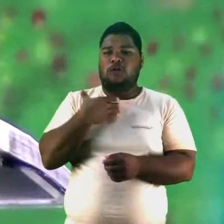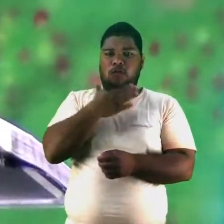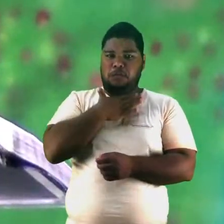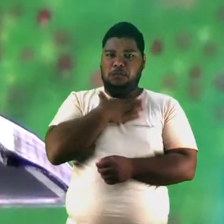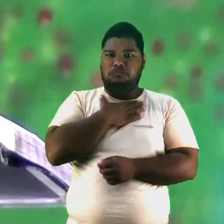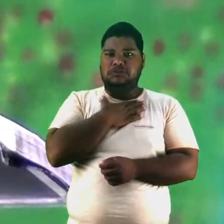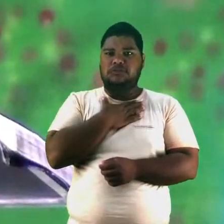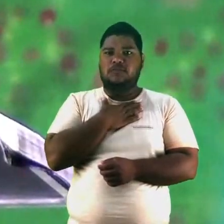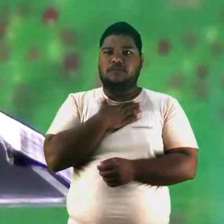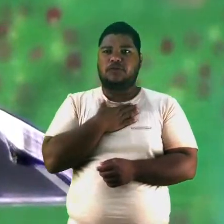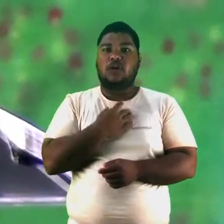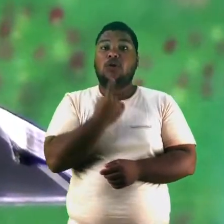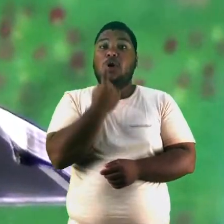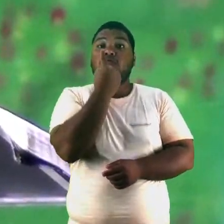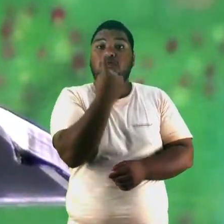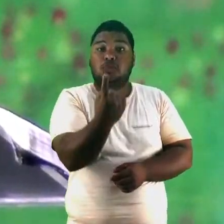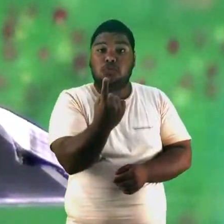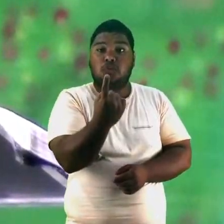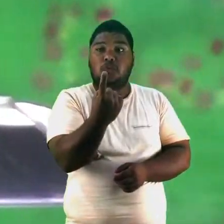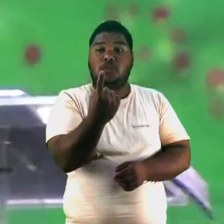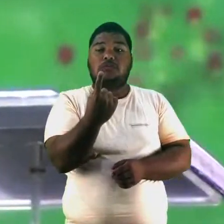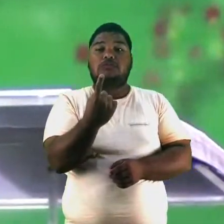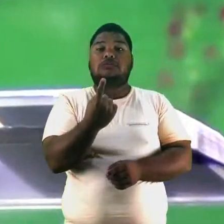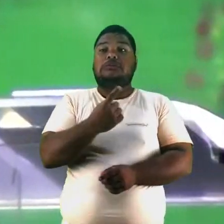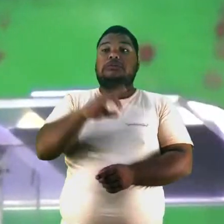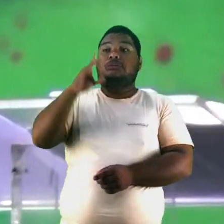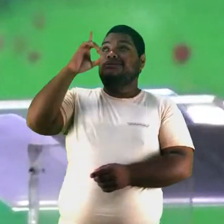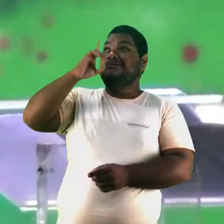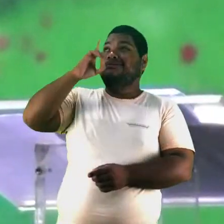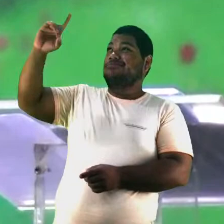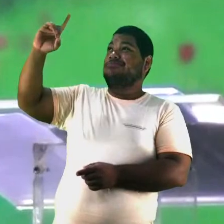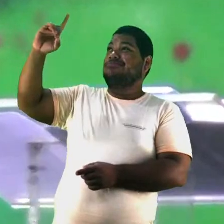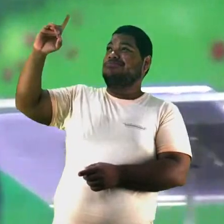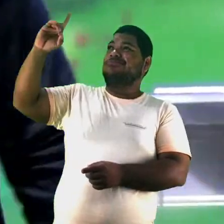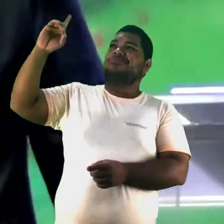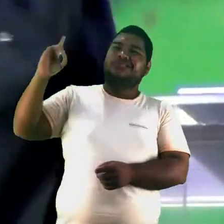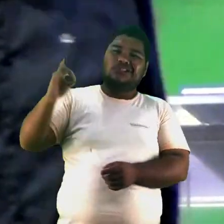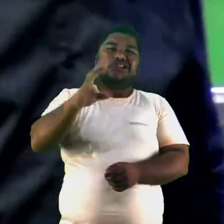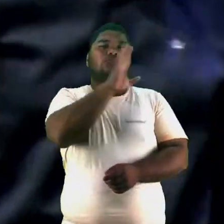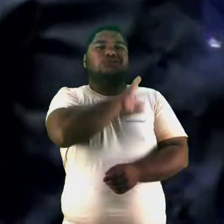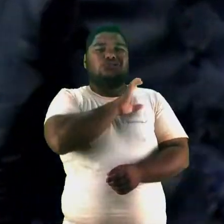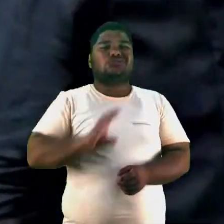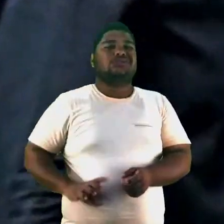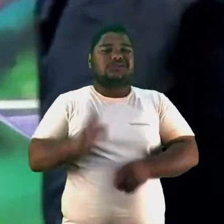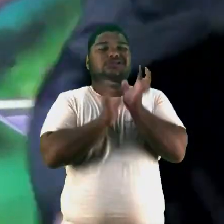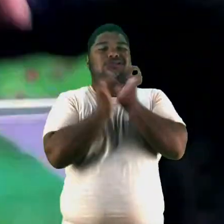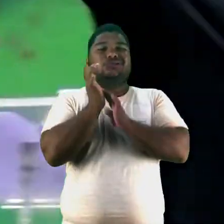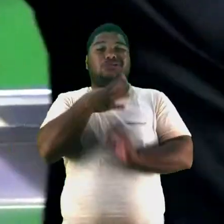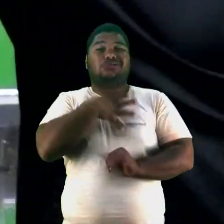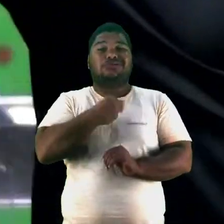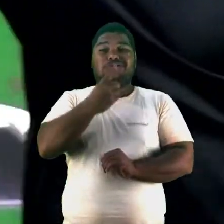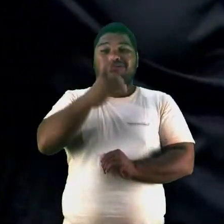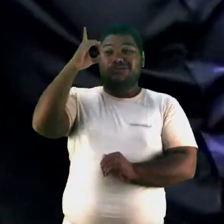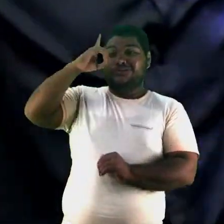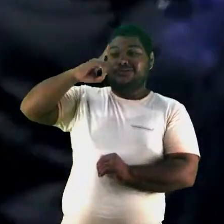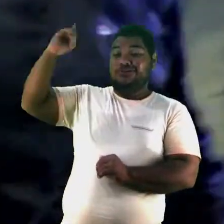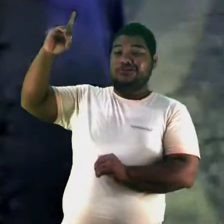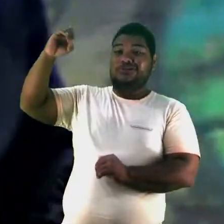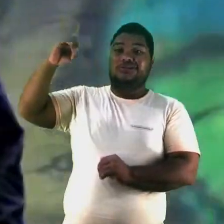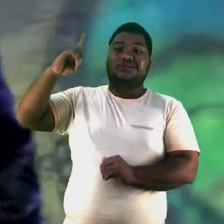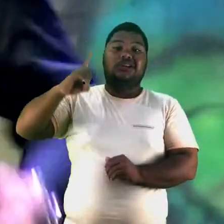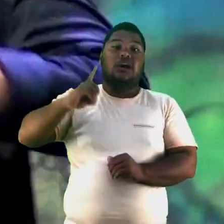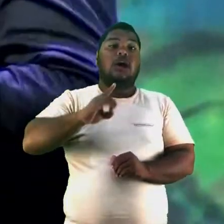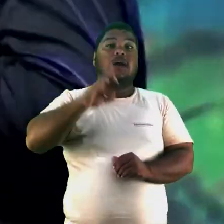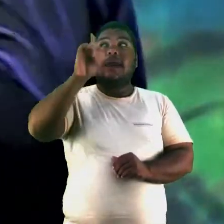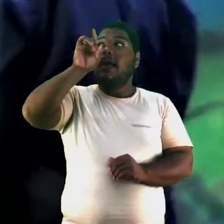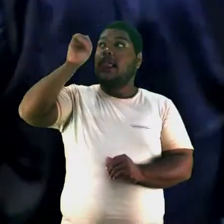de ligação entre a humanidade e Deus é Jesus Cristo, o Filho de Deus, que naquela cruz morreu no nosso